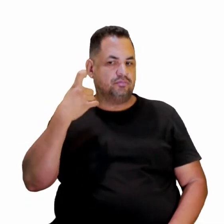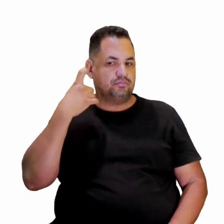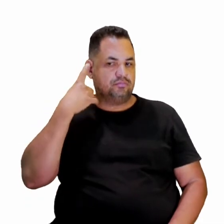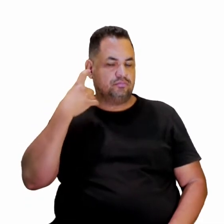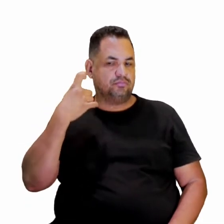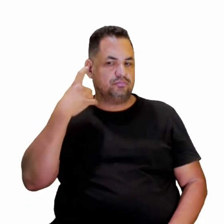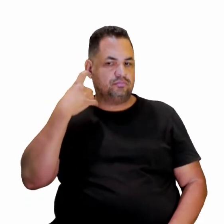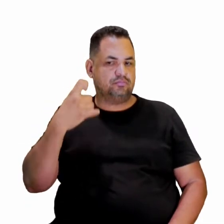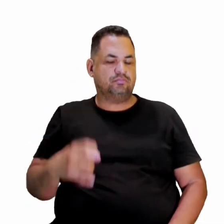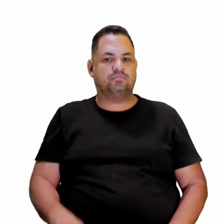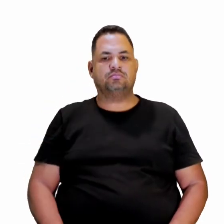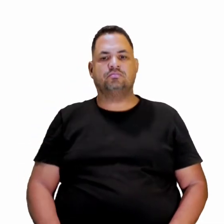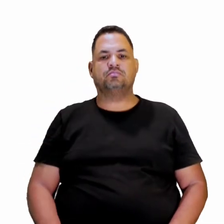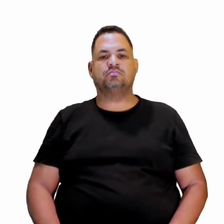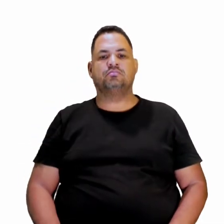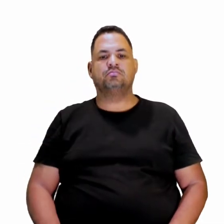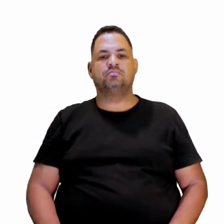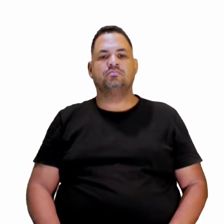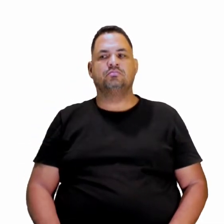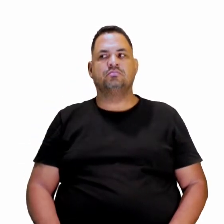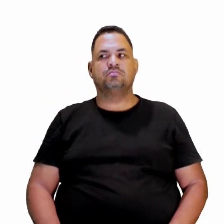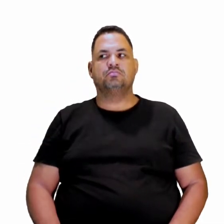I listened